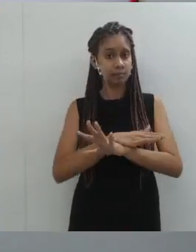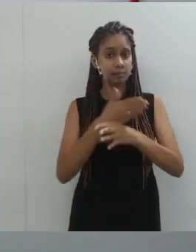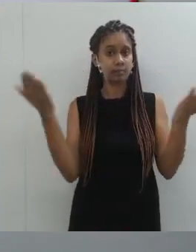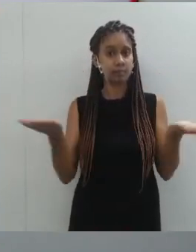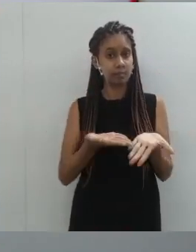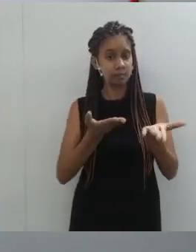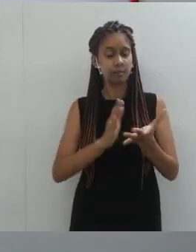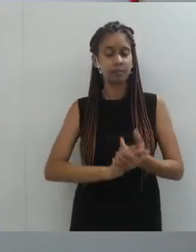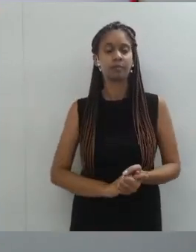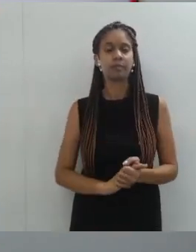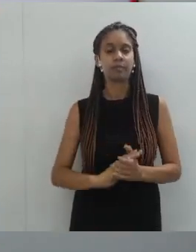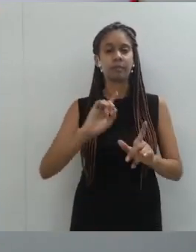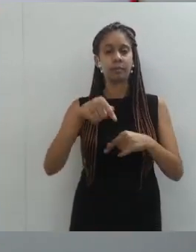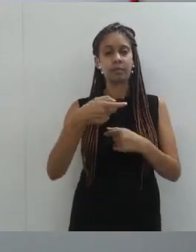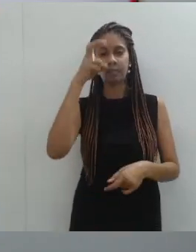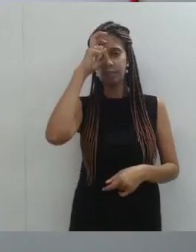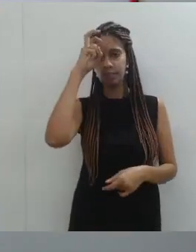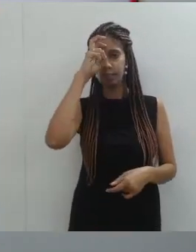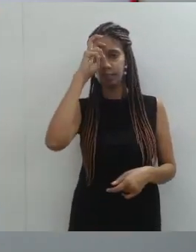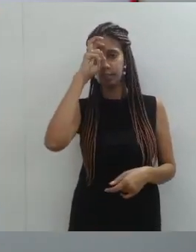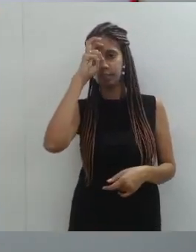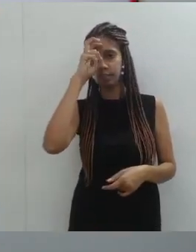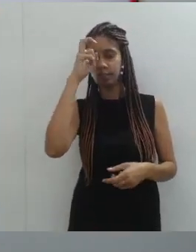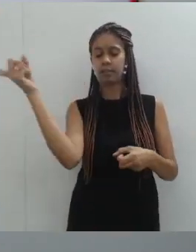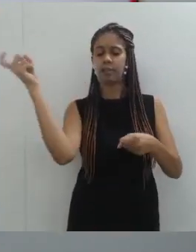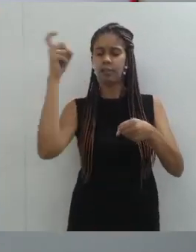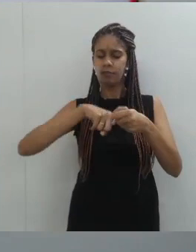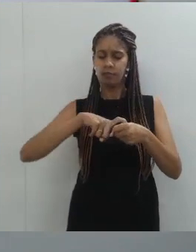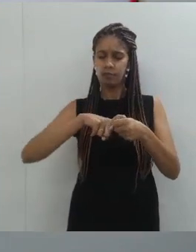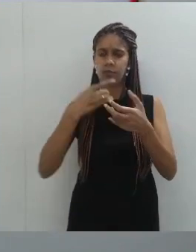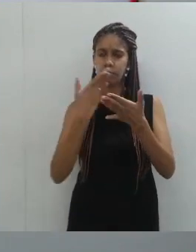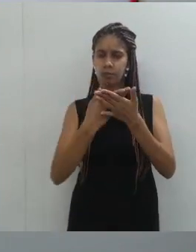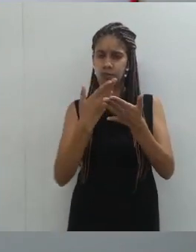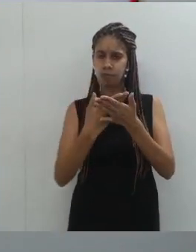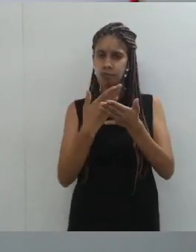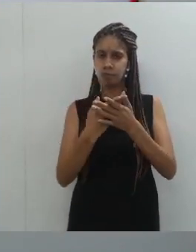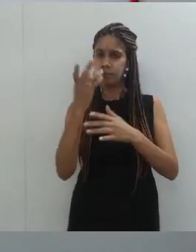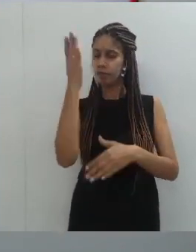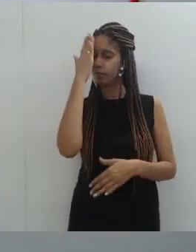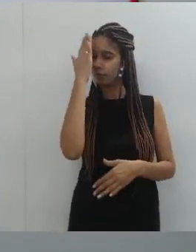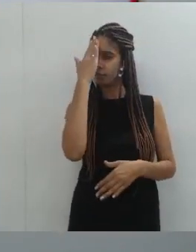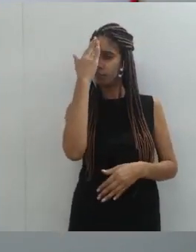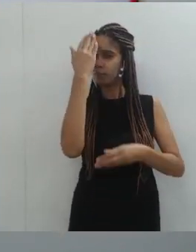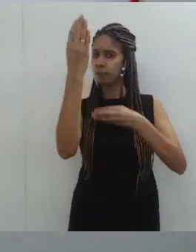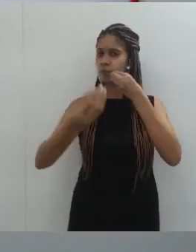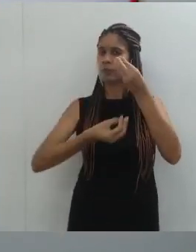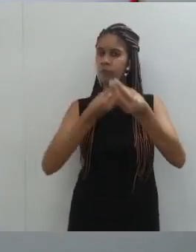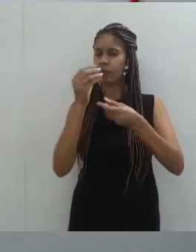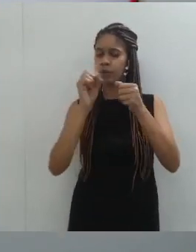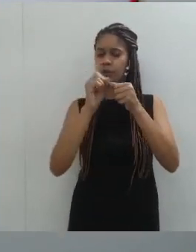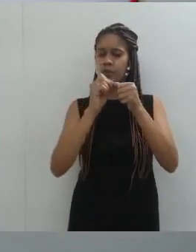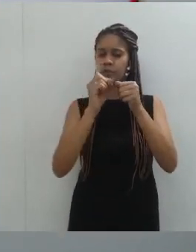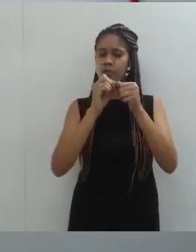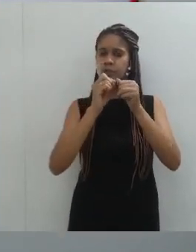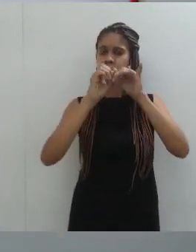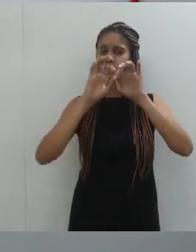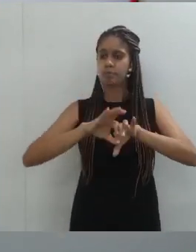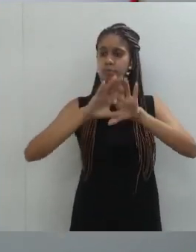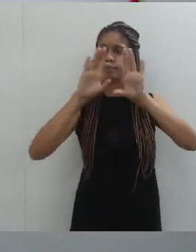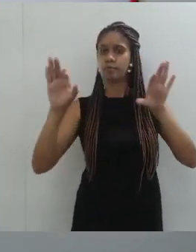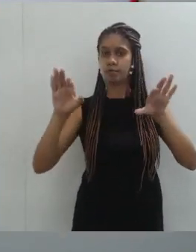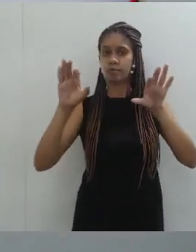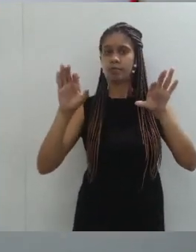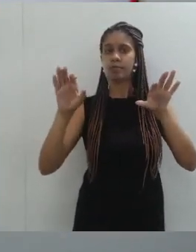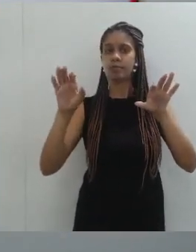acabou. Quinta-feira eu ainda retomo para a gente entender um pouquinho mais sobre essa divisão do tempo histórico